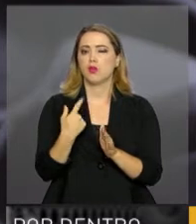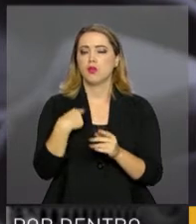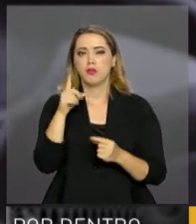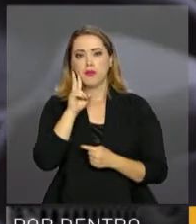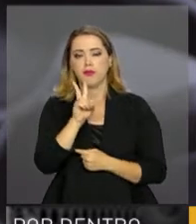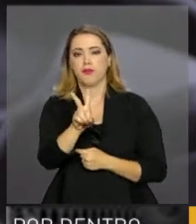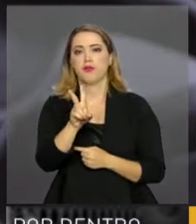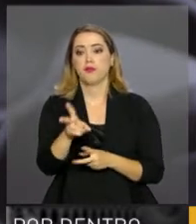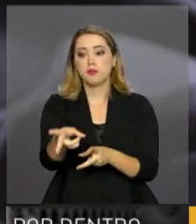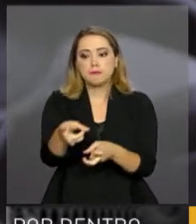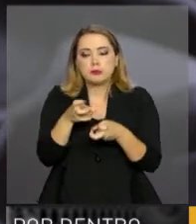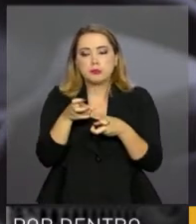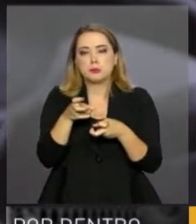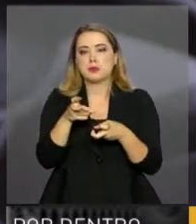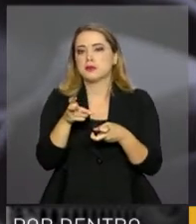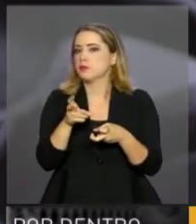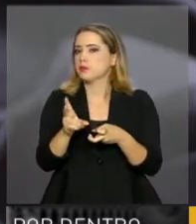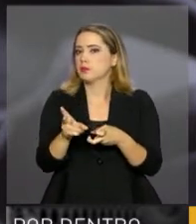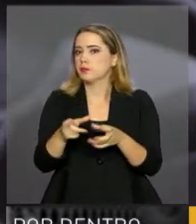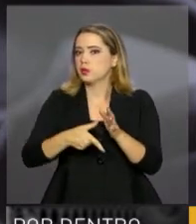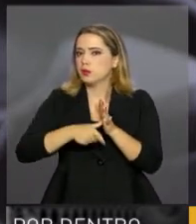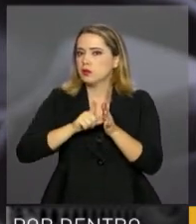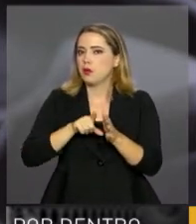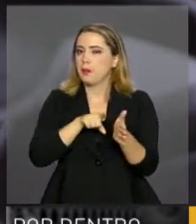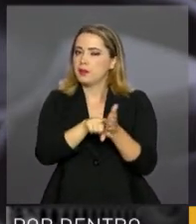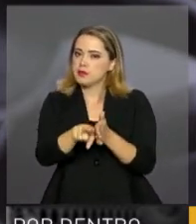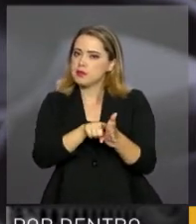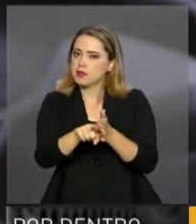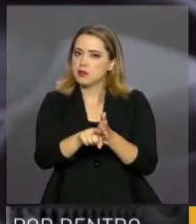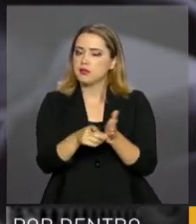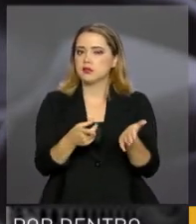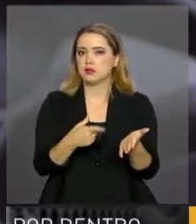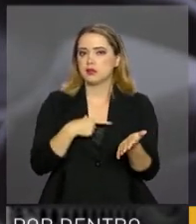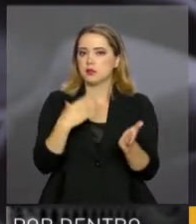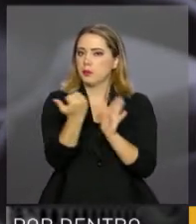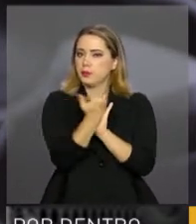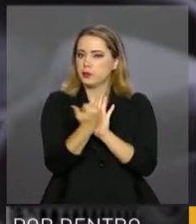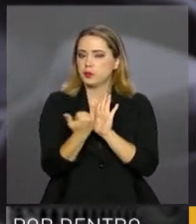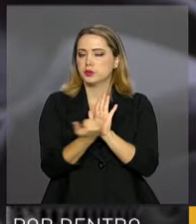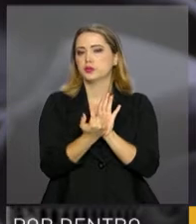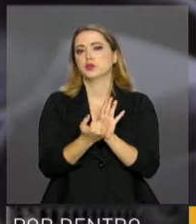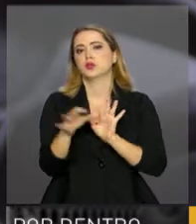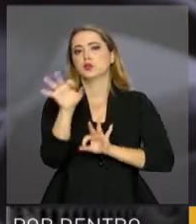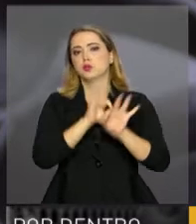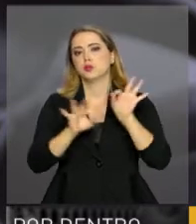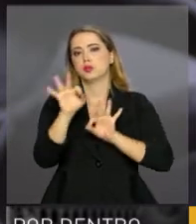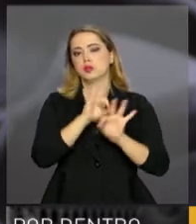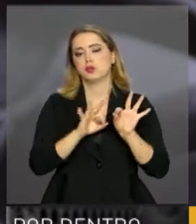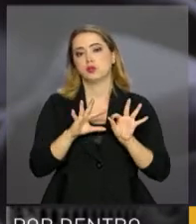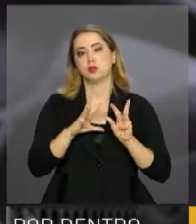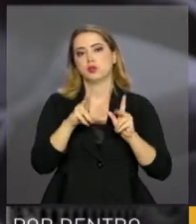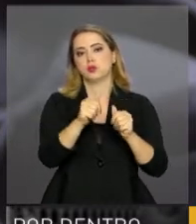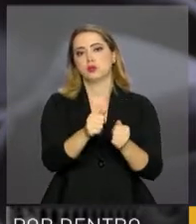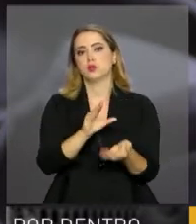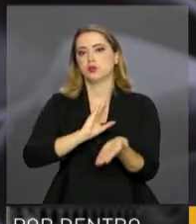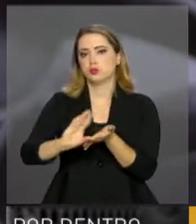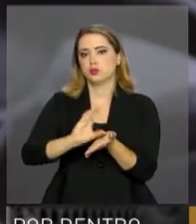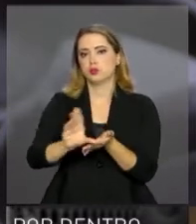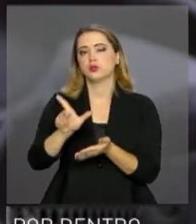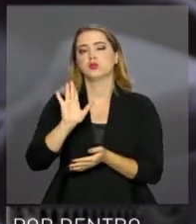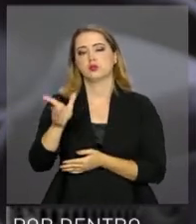muito mais previsibilidade pesquisas, projetos e planejá-los com os recursos que já